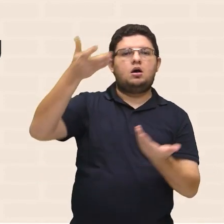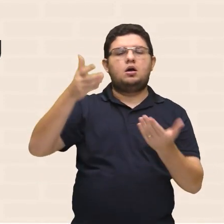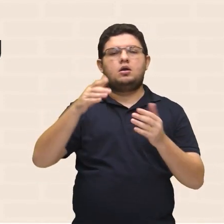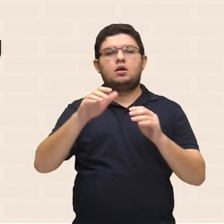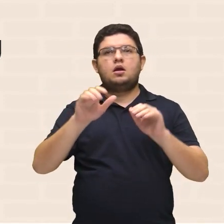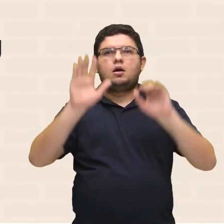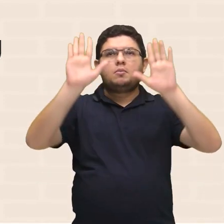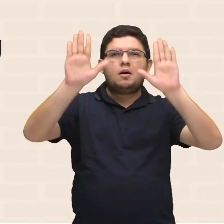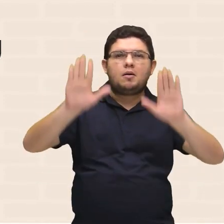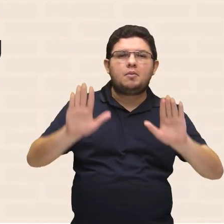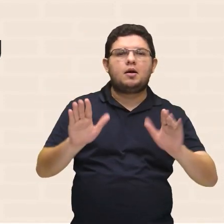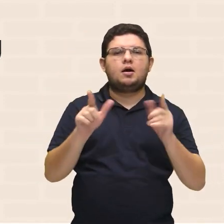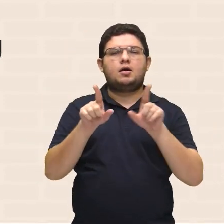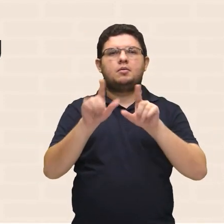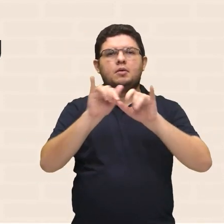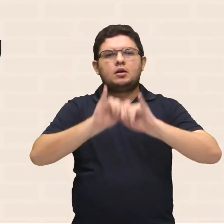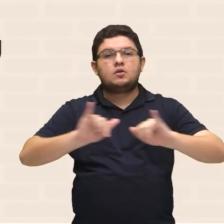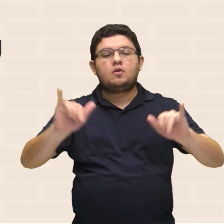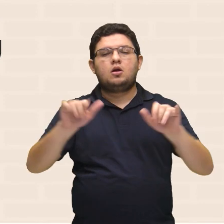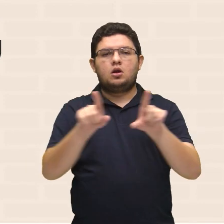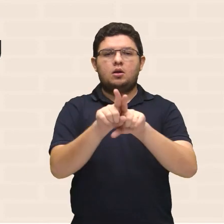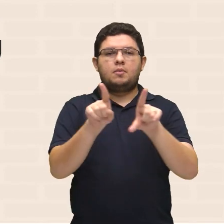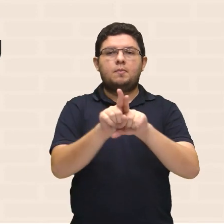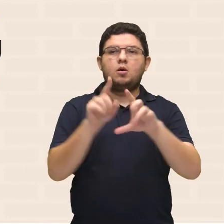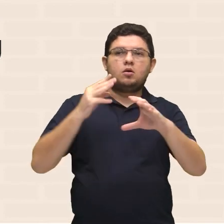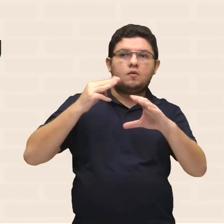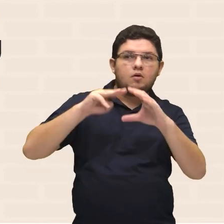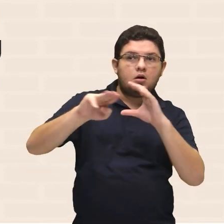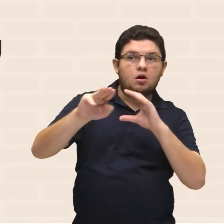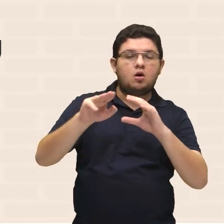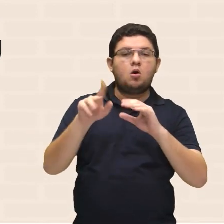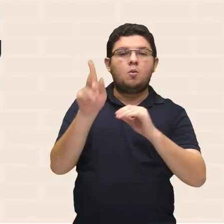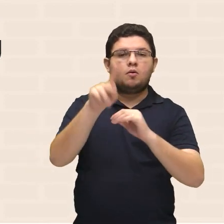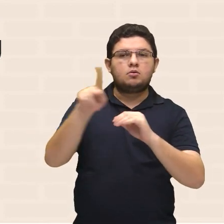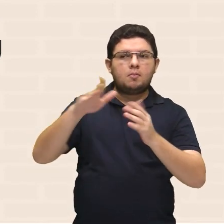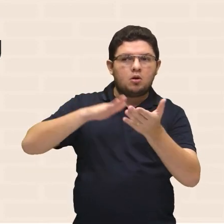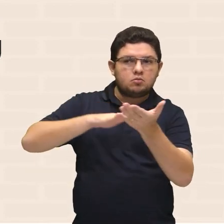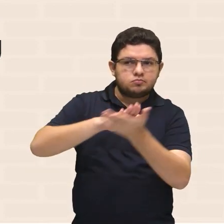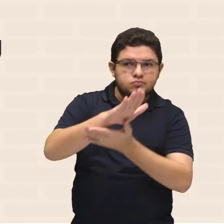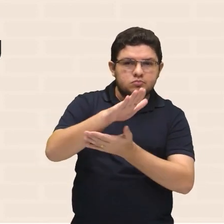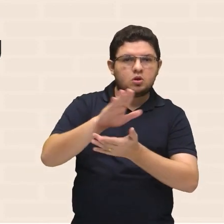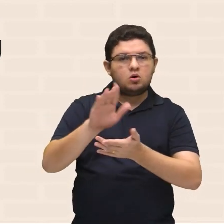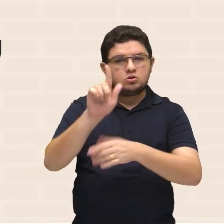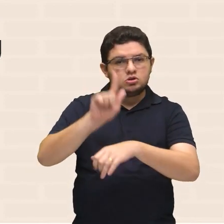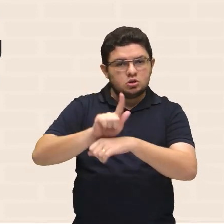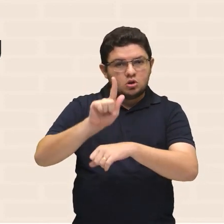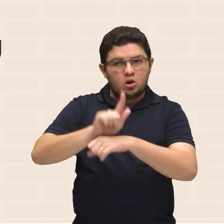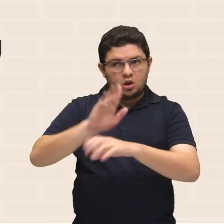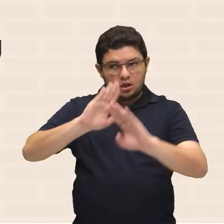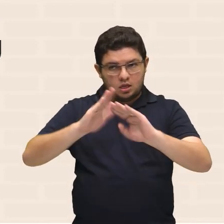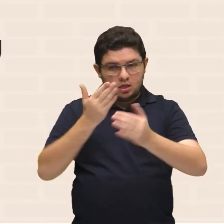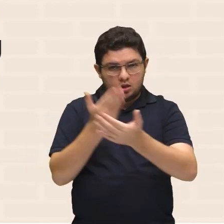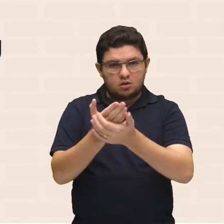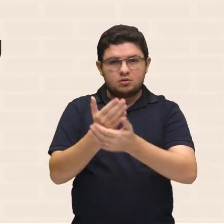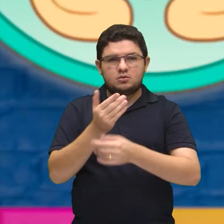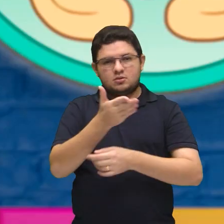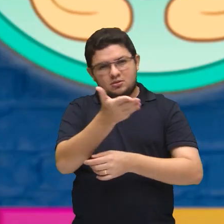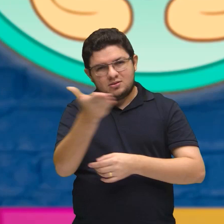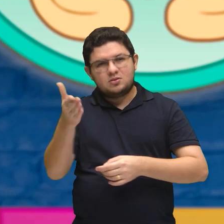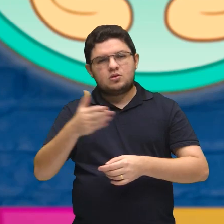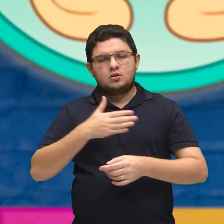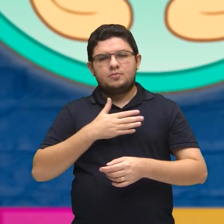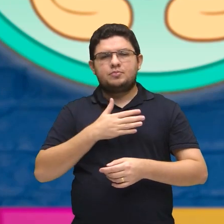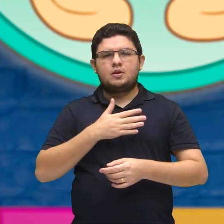Na escola, a gente pode enviar para o professor, ele pode imprimir, ou o gestor também. Gestor, meu querido gestor,